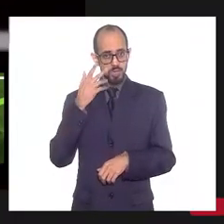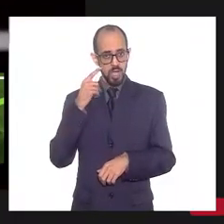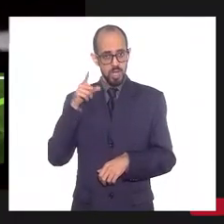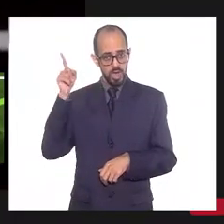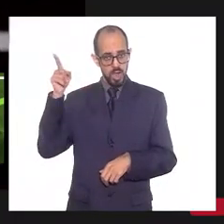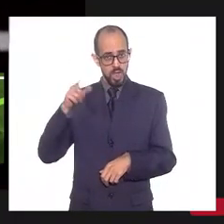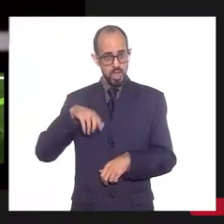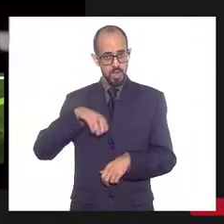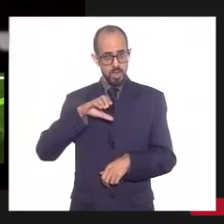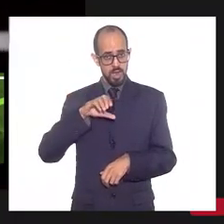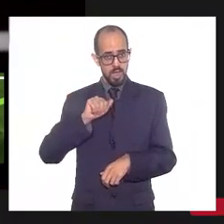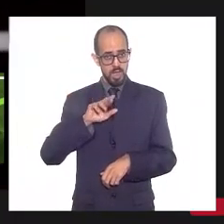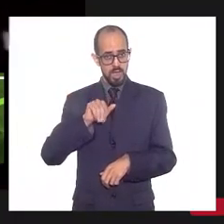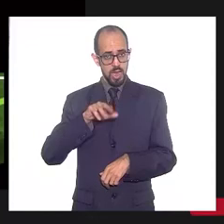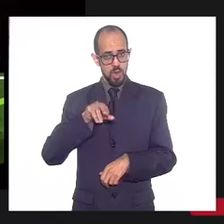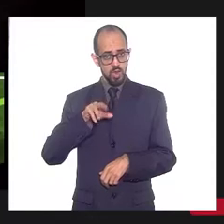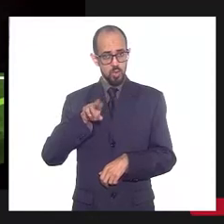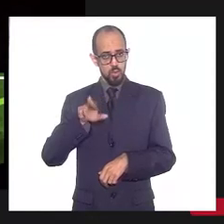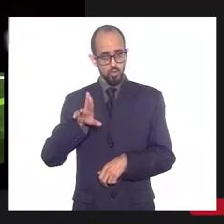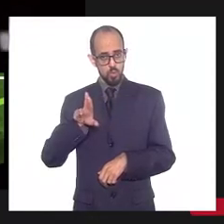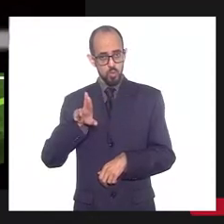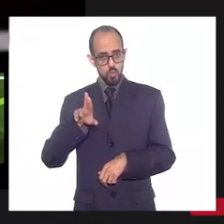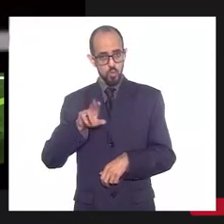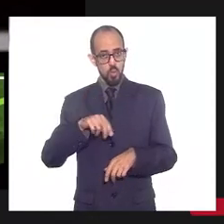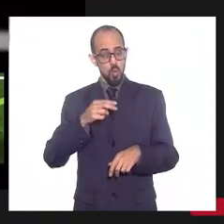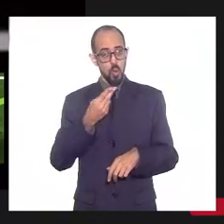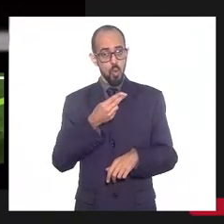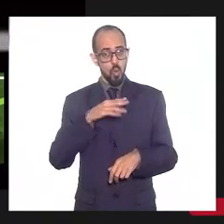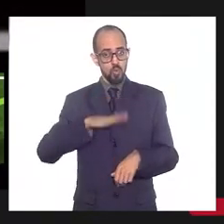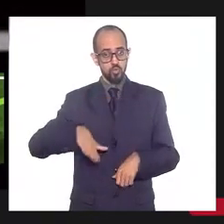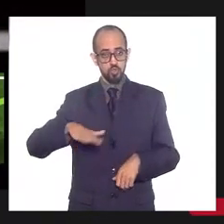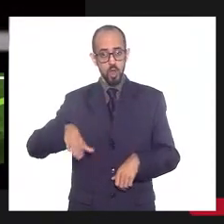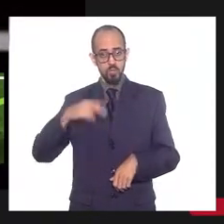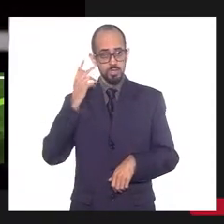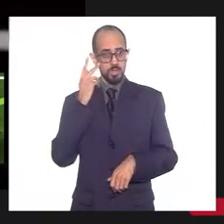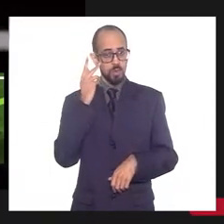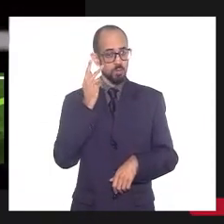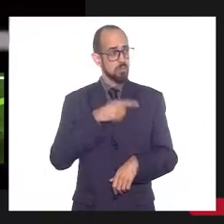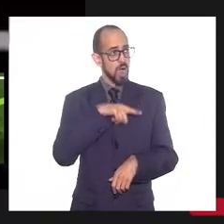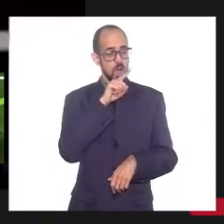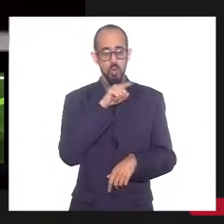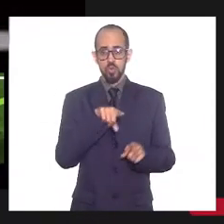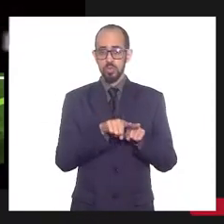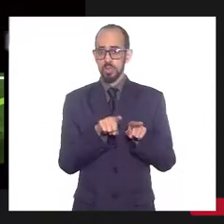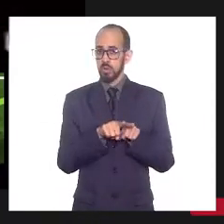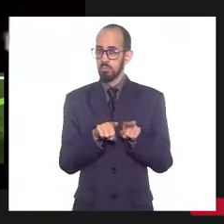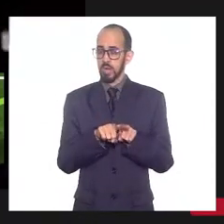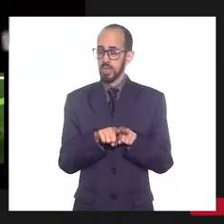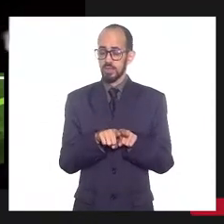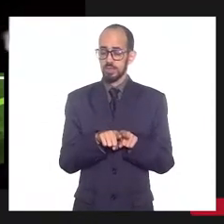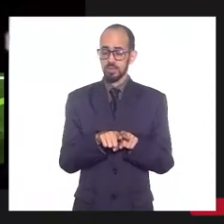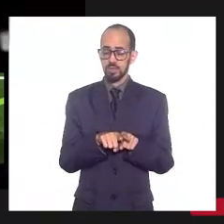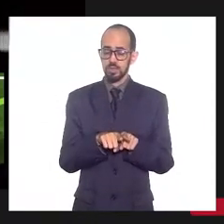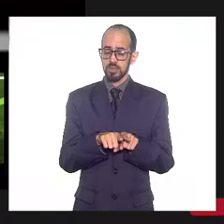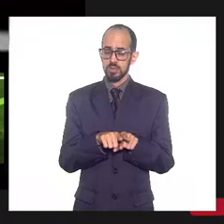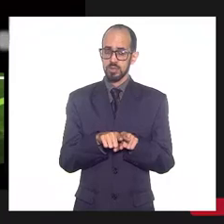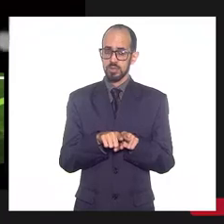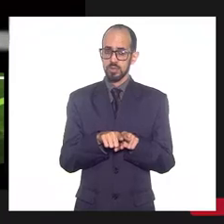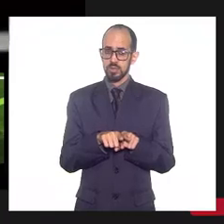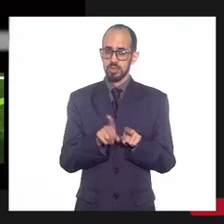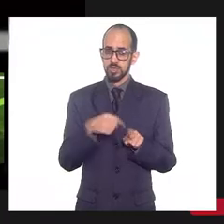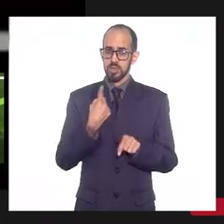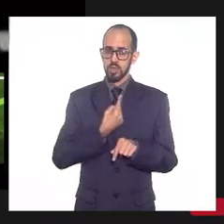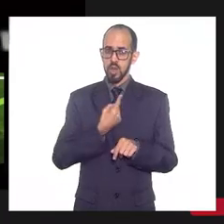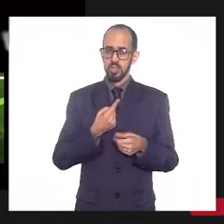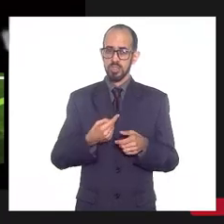no braço e o menino de São Paulo o outro Enfim então a gente está